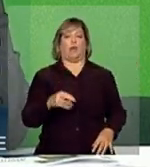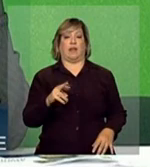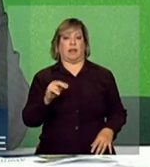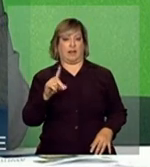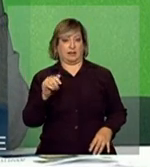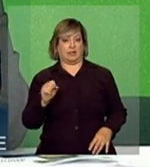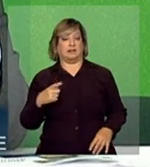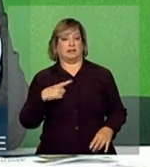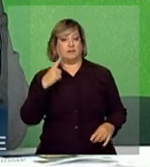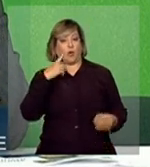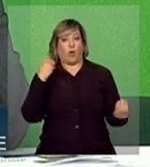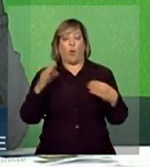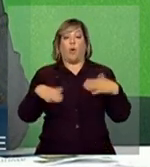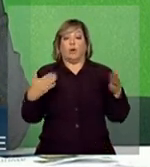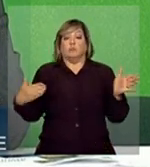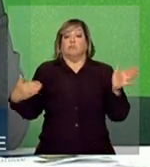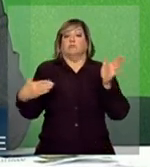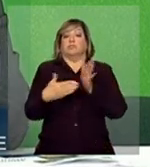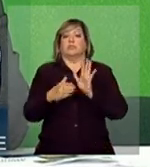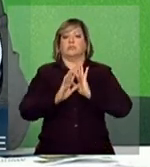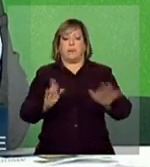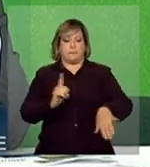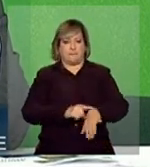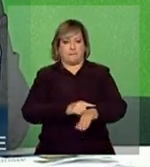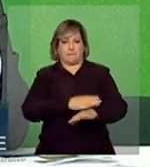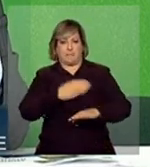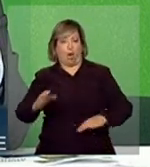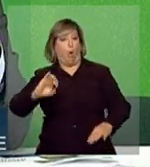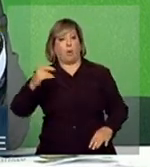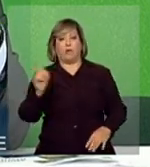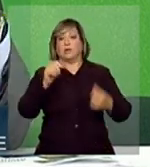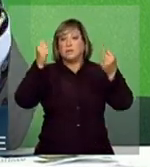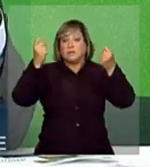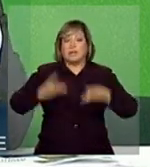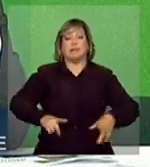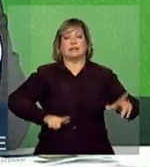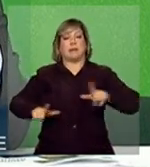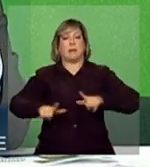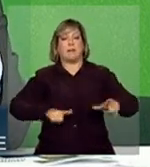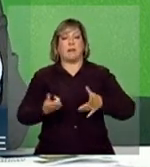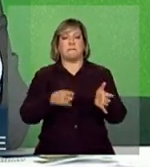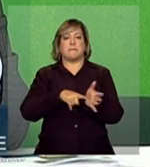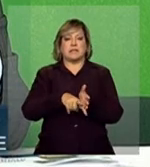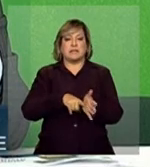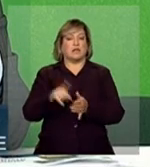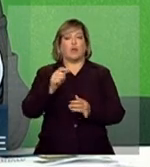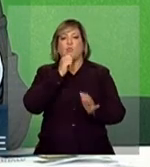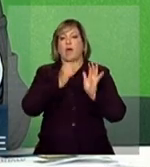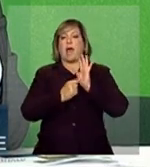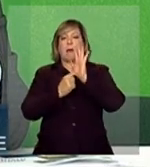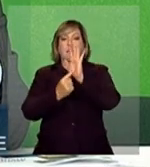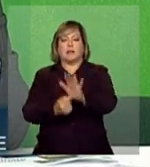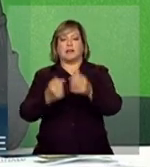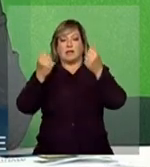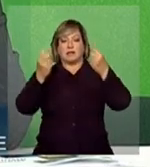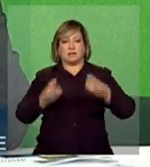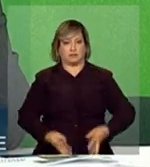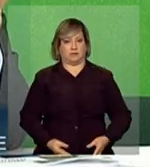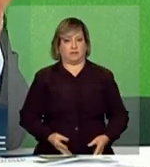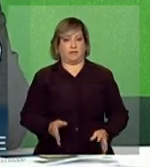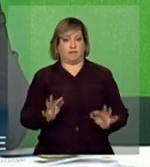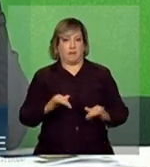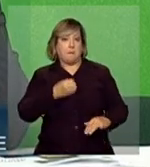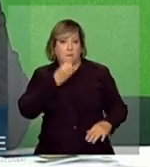quando venceram o prazo ou não justificaram os trabalhos de pesquisa ou não apresentaram o relatório final positivo, essas